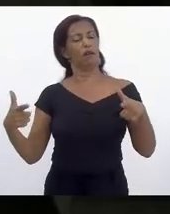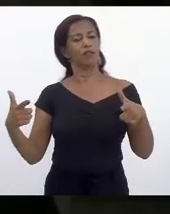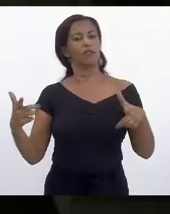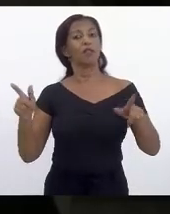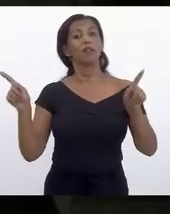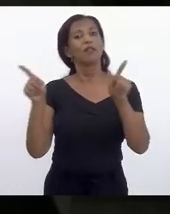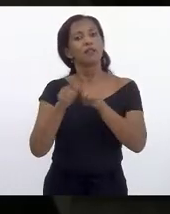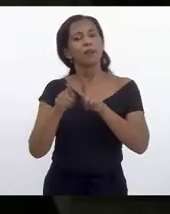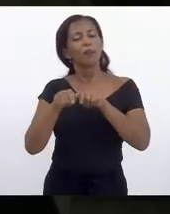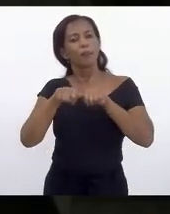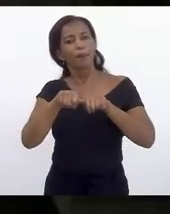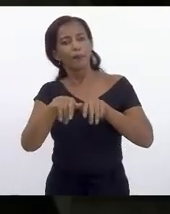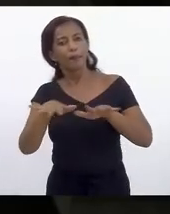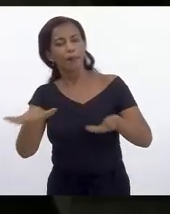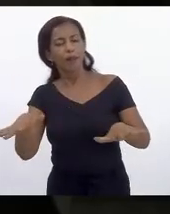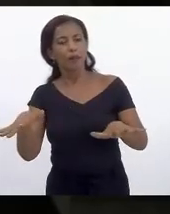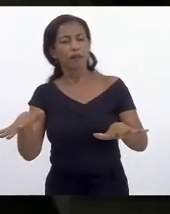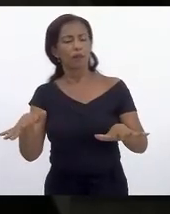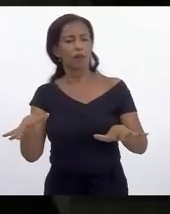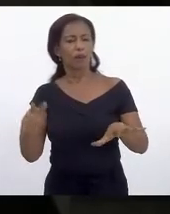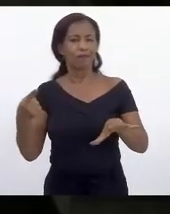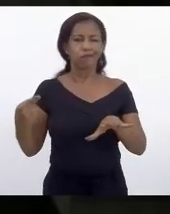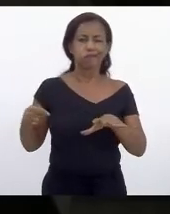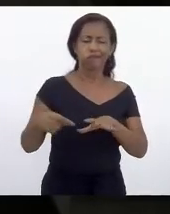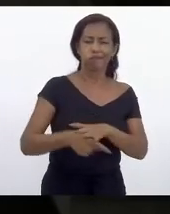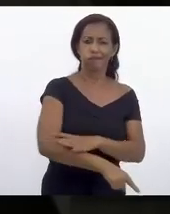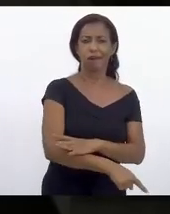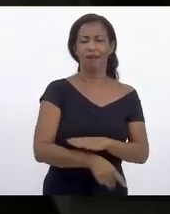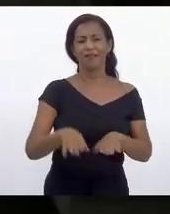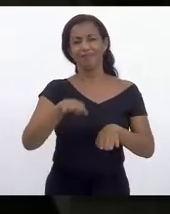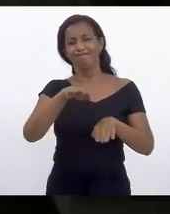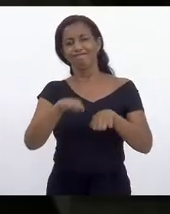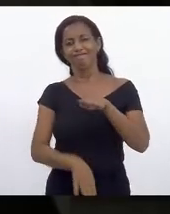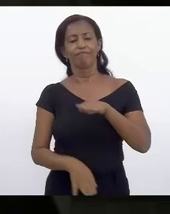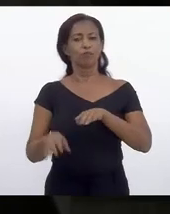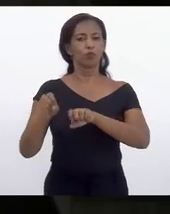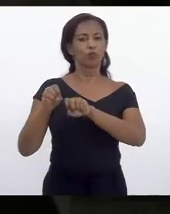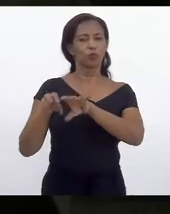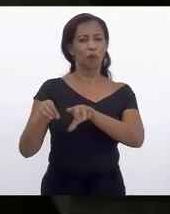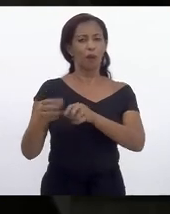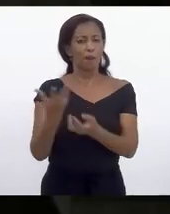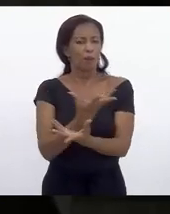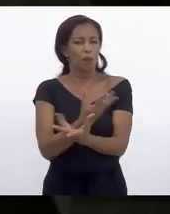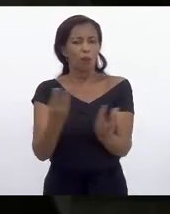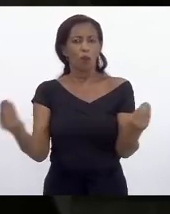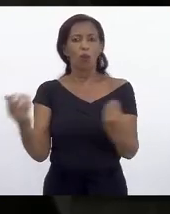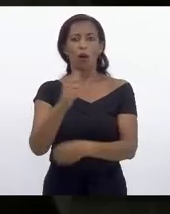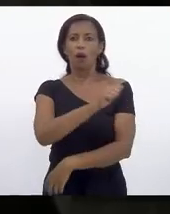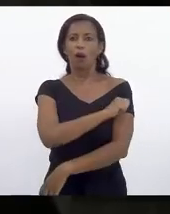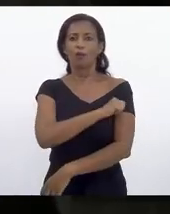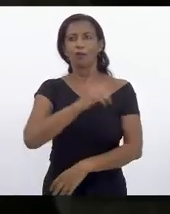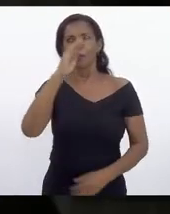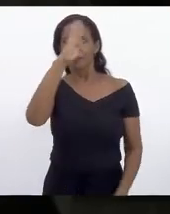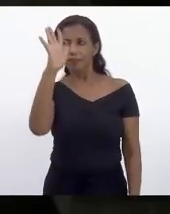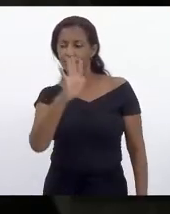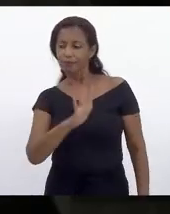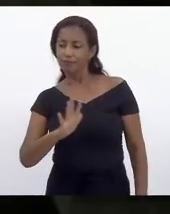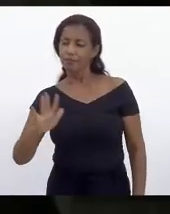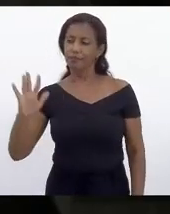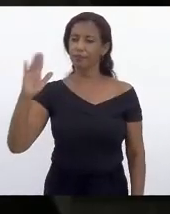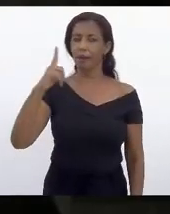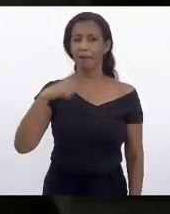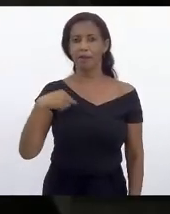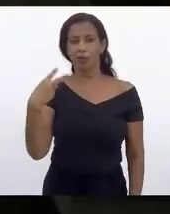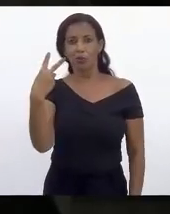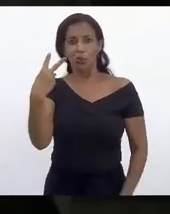e seja porque a pandemia, Marta, aprofundou as desigualdades educacionais. Milhões de estudantes no Brasil passam 2